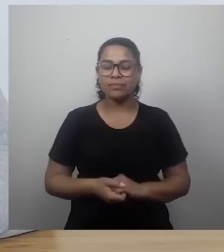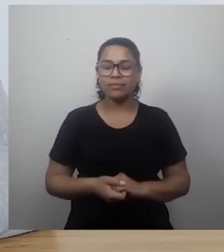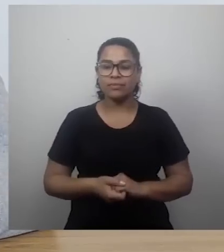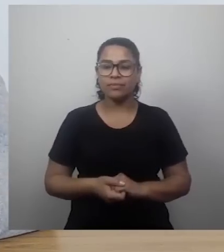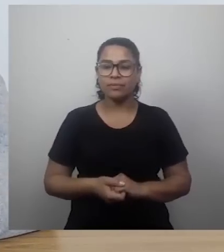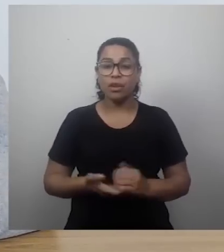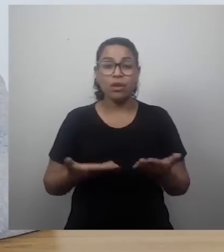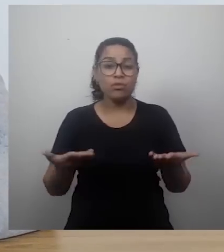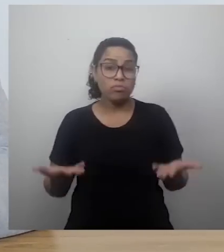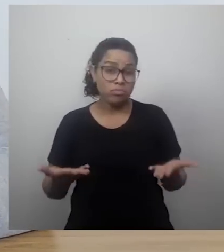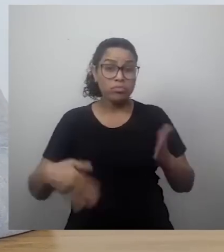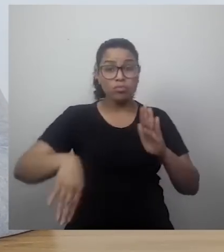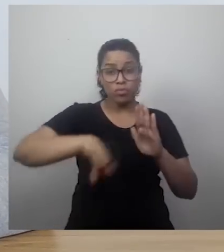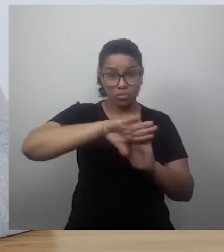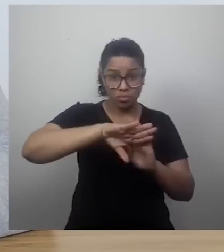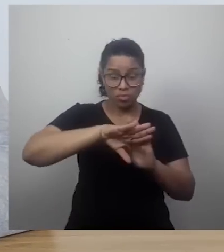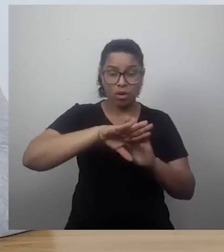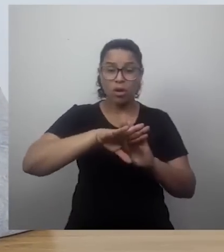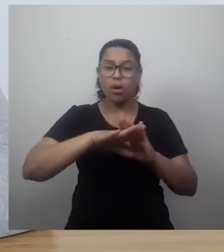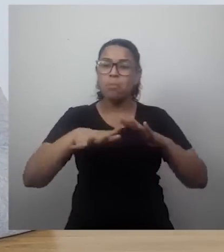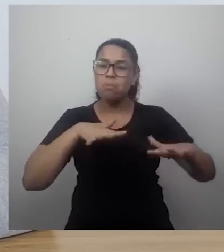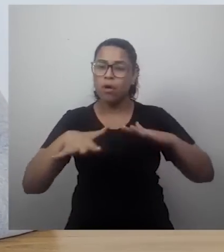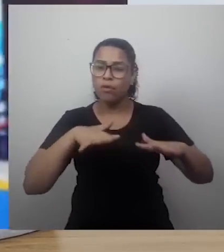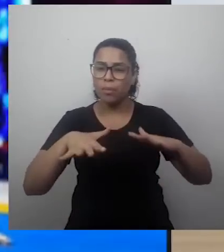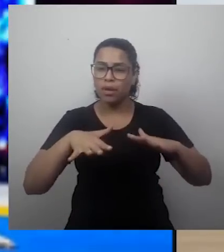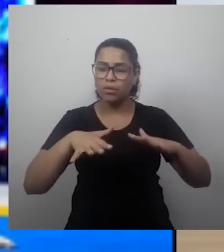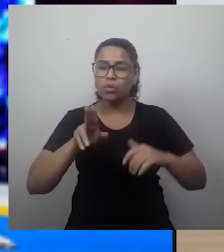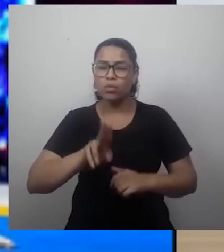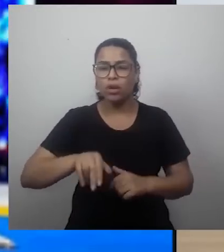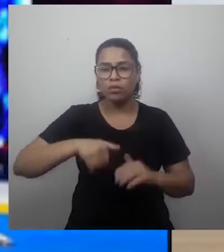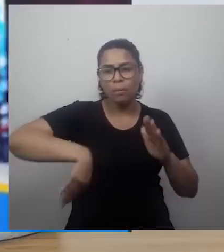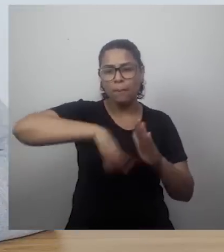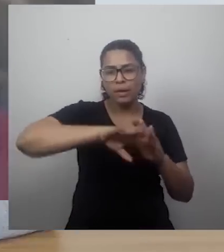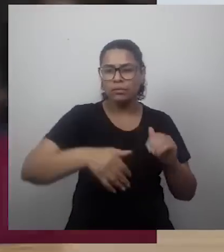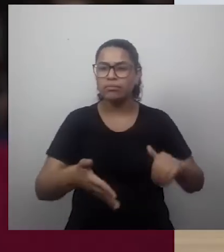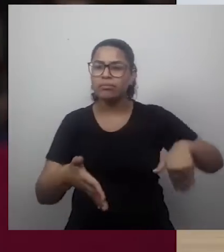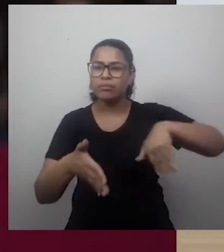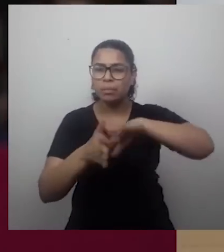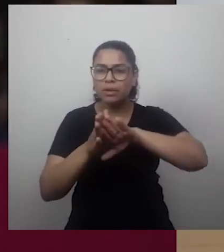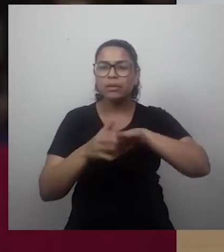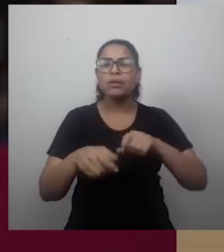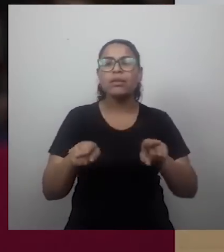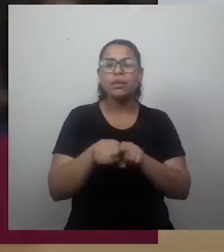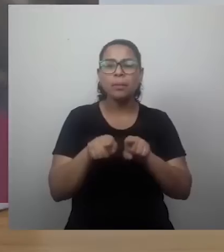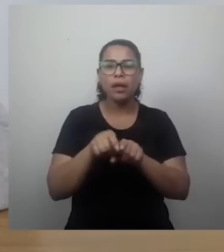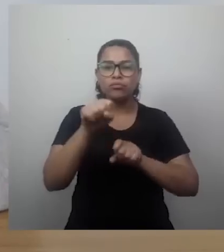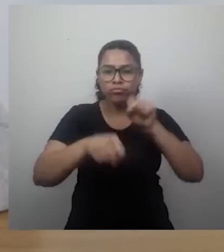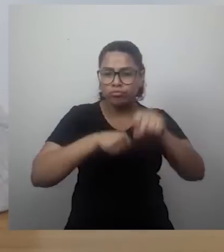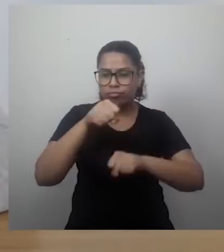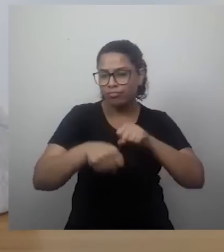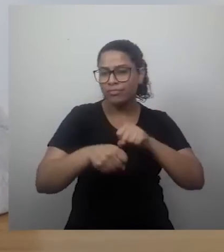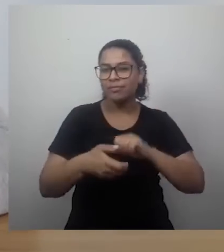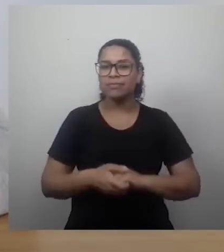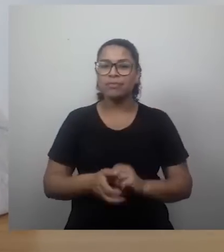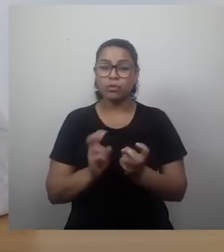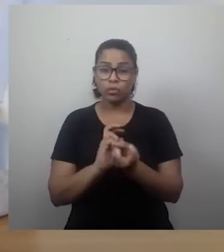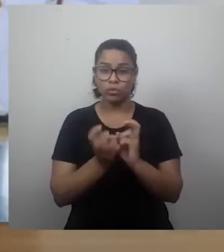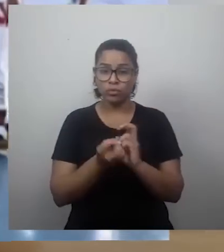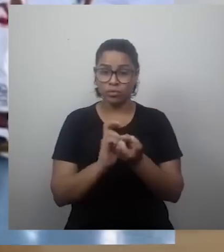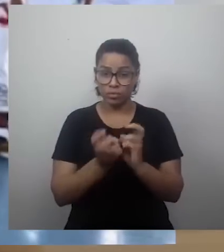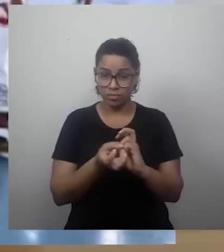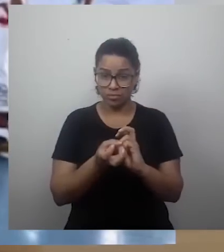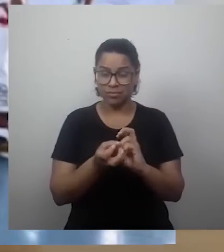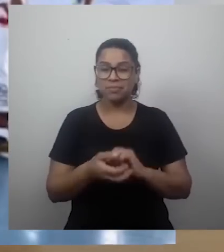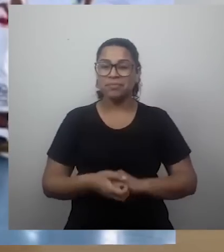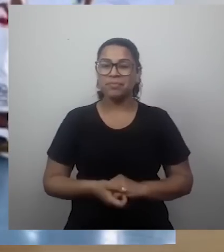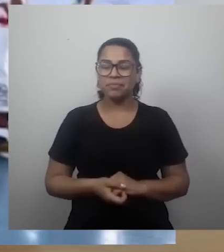No taekwondo, os gestos mais utilizados são os chutes e os socos. Na prática da capoeira, temos os chutes, que